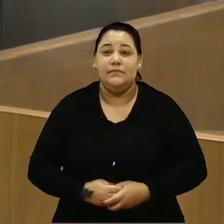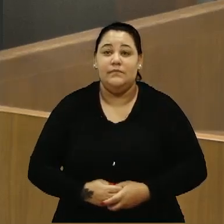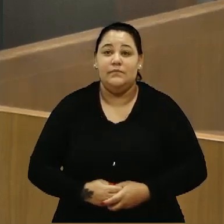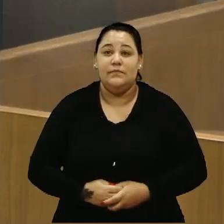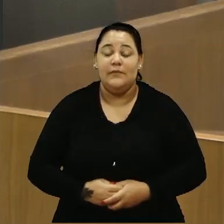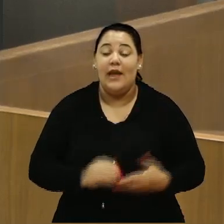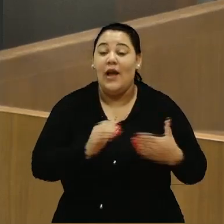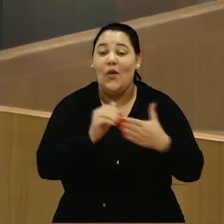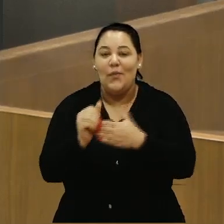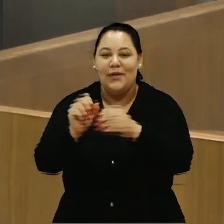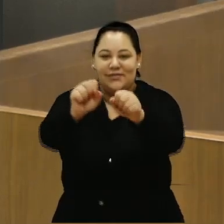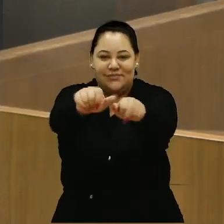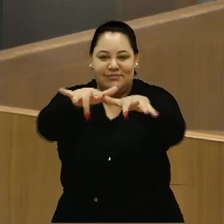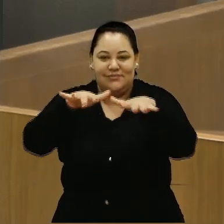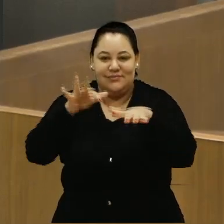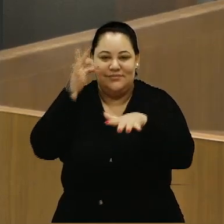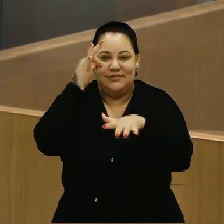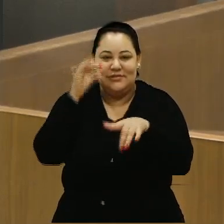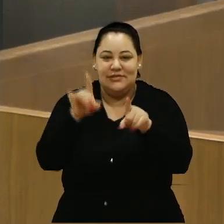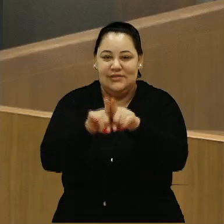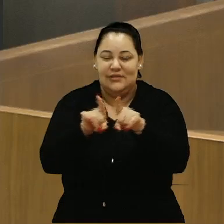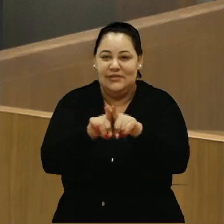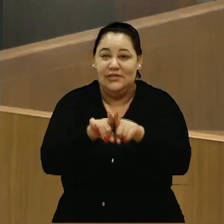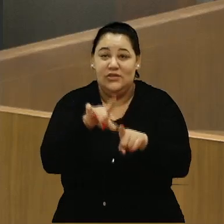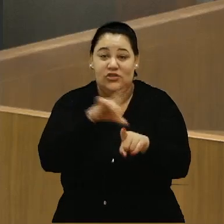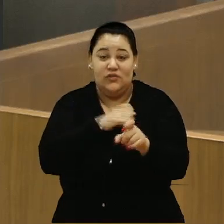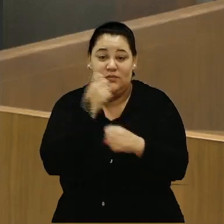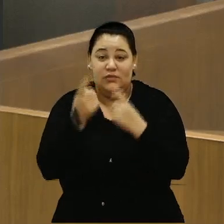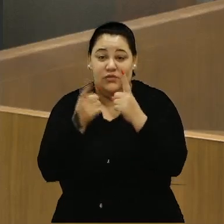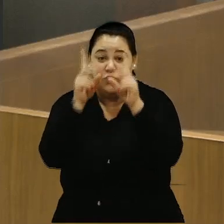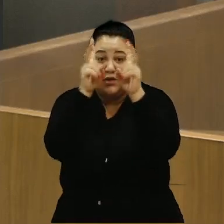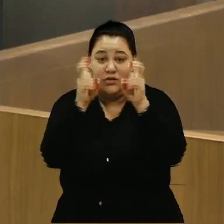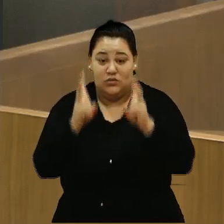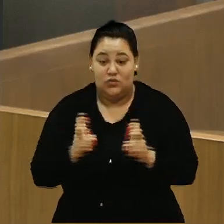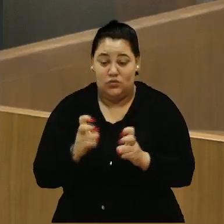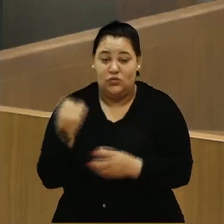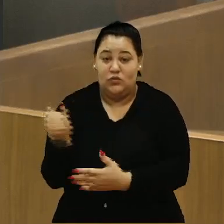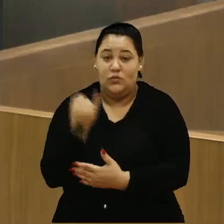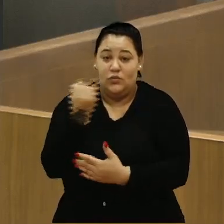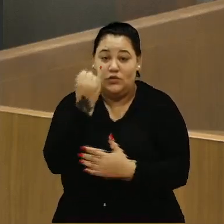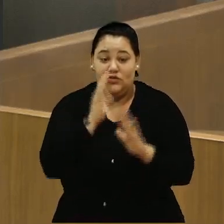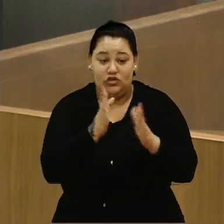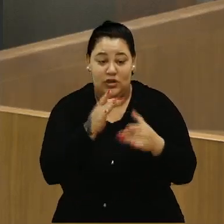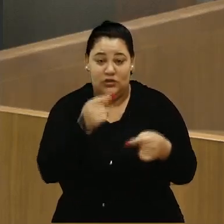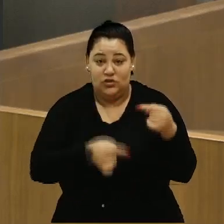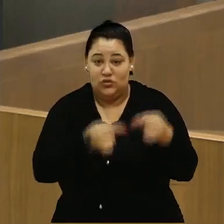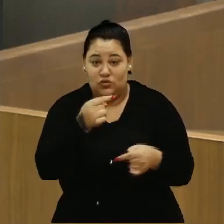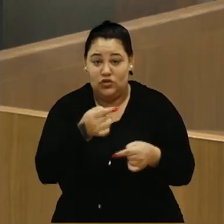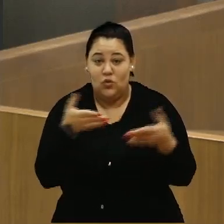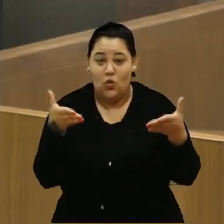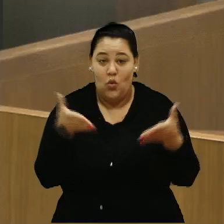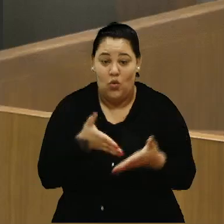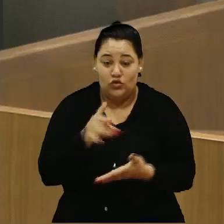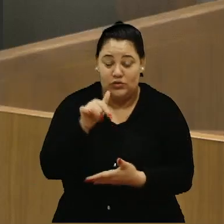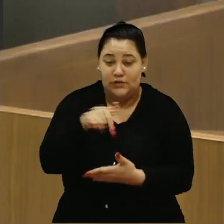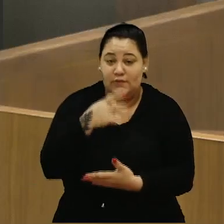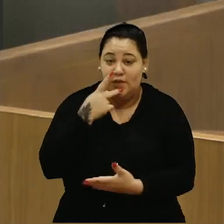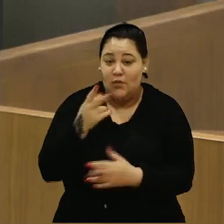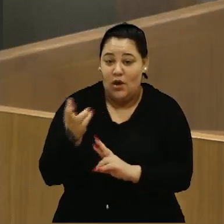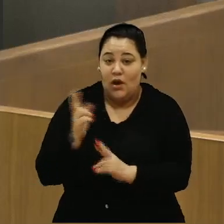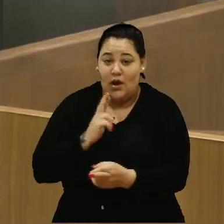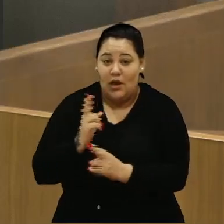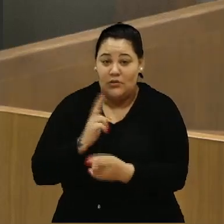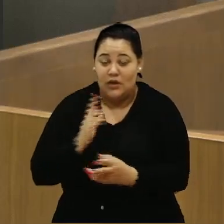no plenário, tivemos já assuntos importantes debatidos hoje aqui, a questão do autismo, a questão